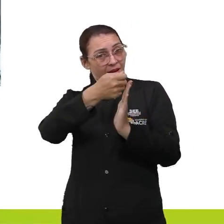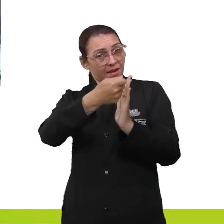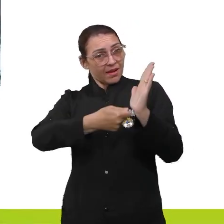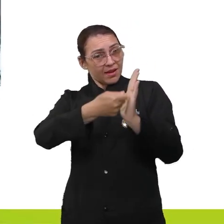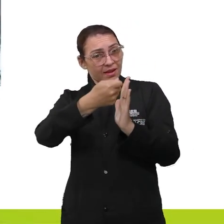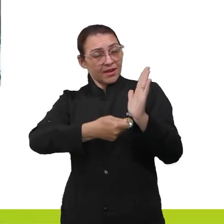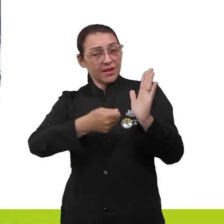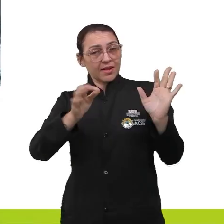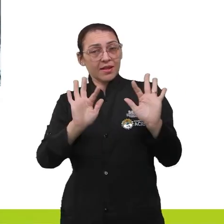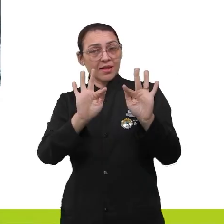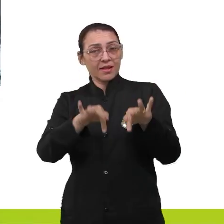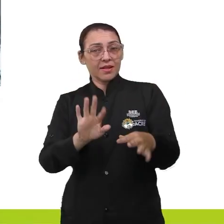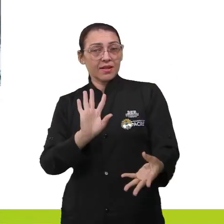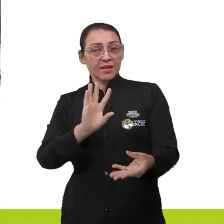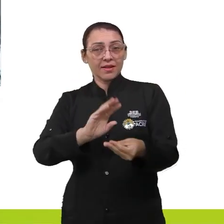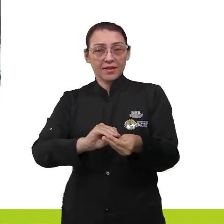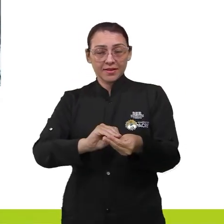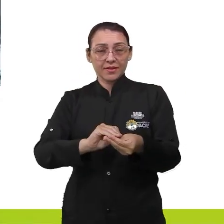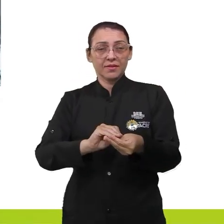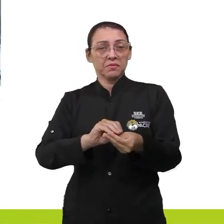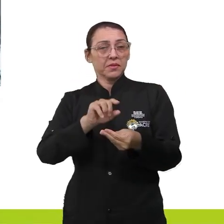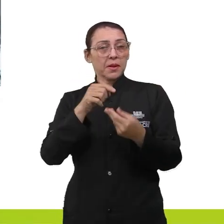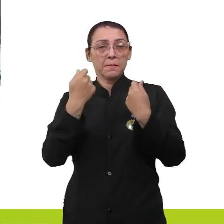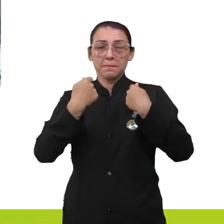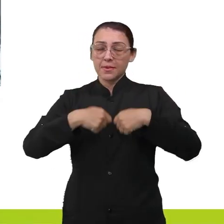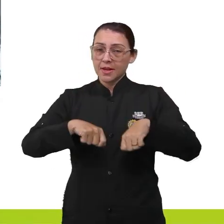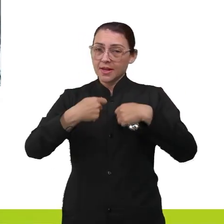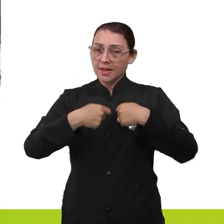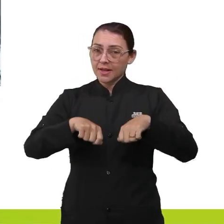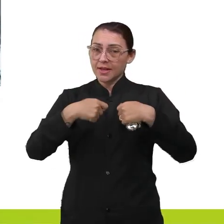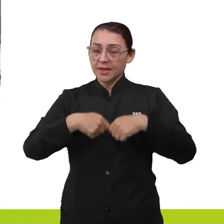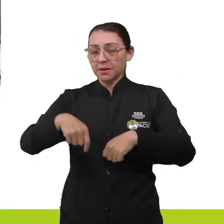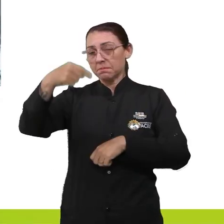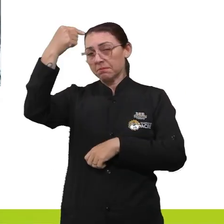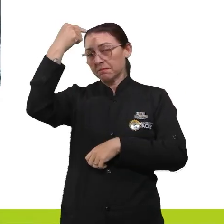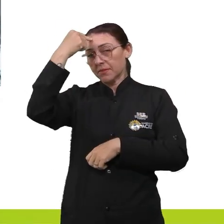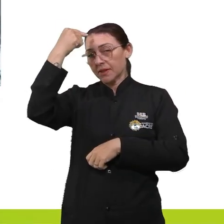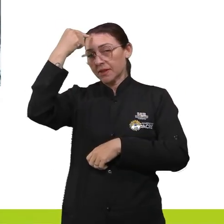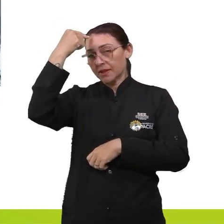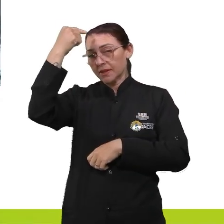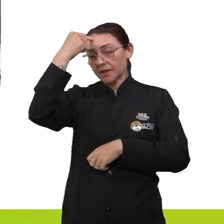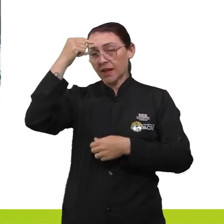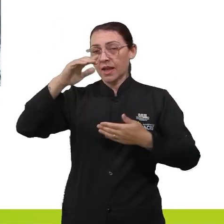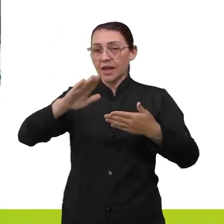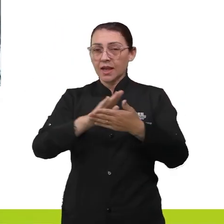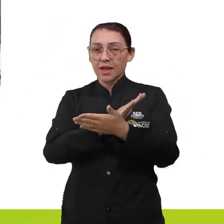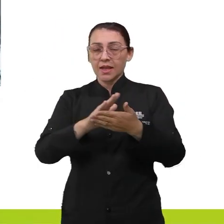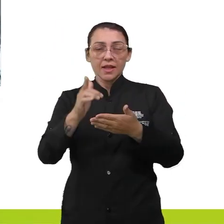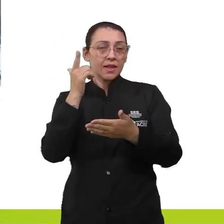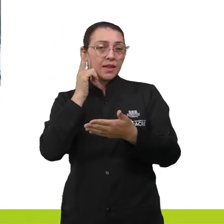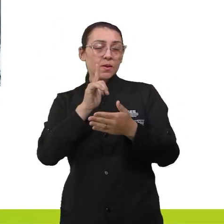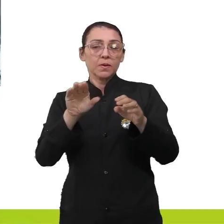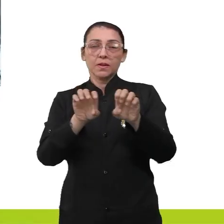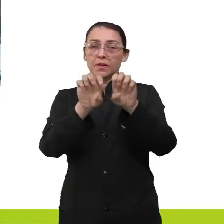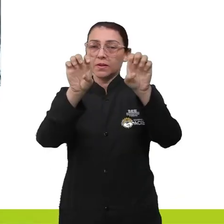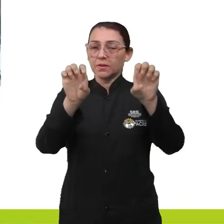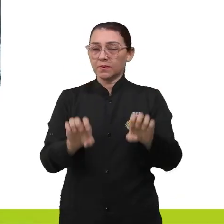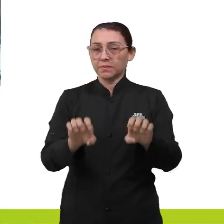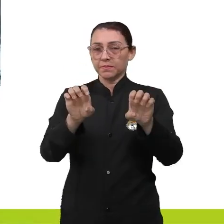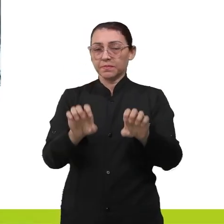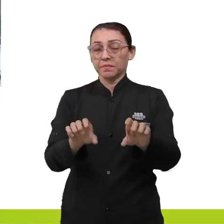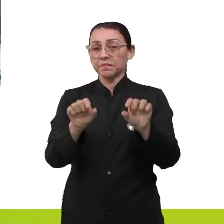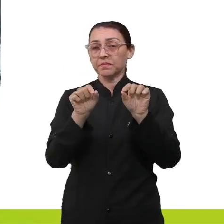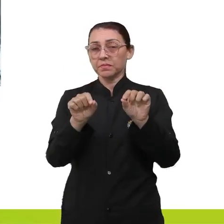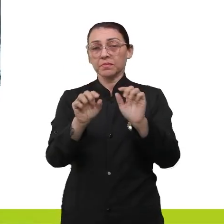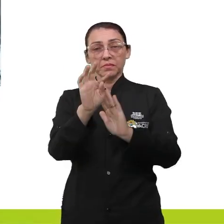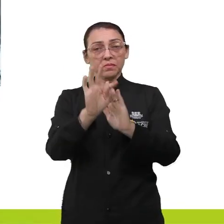citação, conclusão, temas, várias coisas que vocês precisam raciocinar e às vezes vocês não conseguem estruturar isso no que